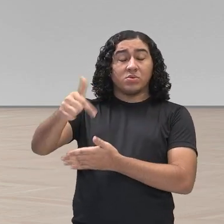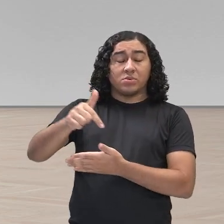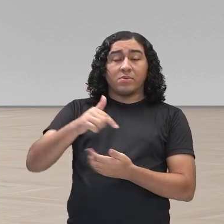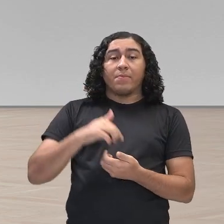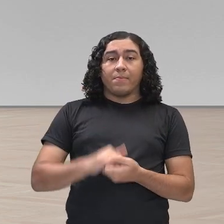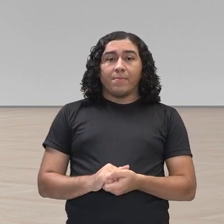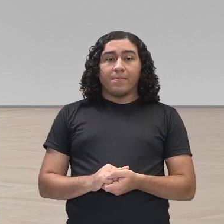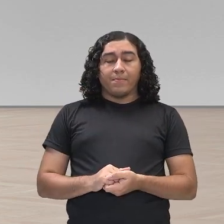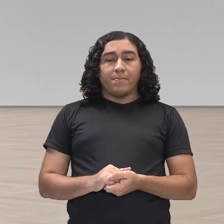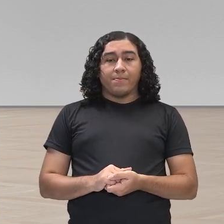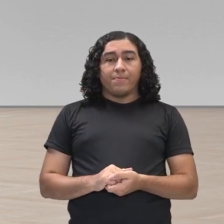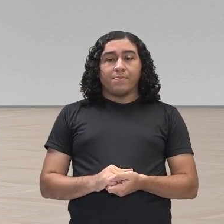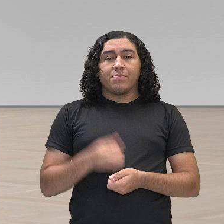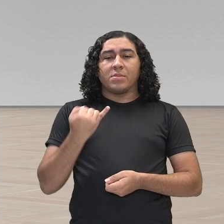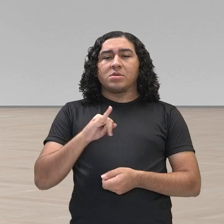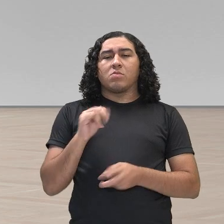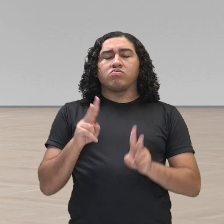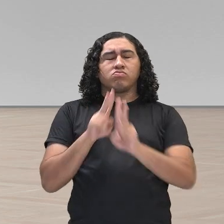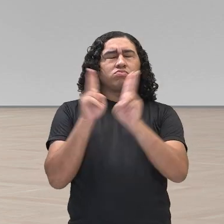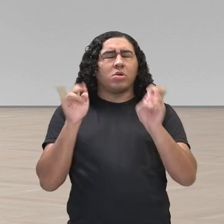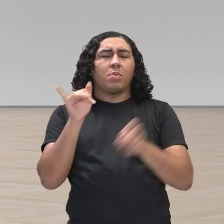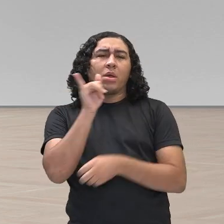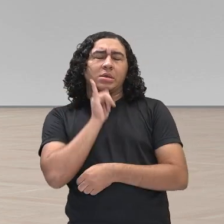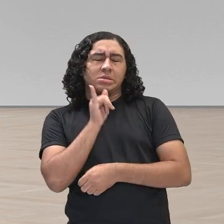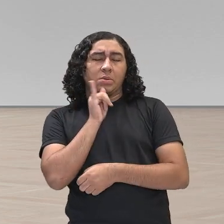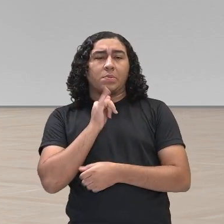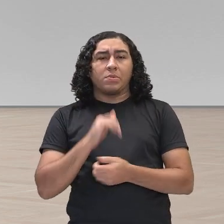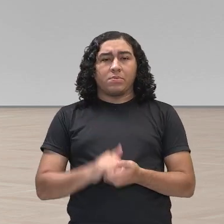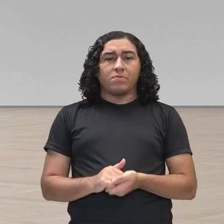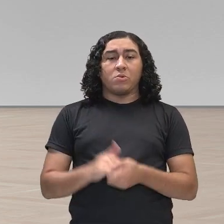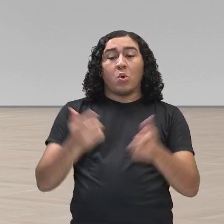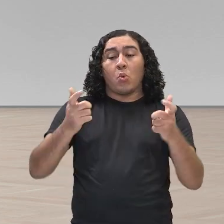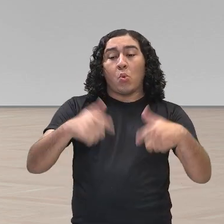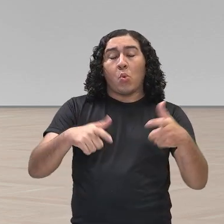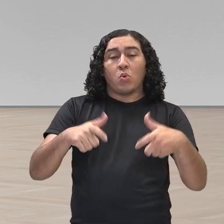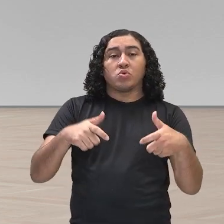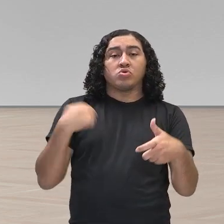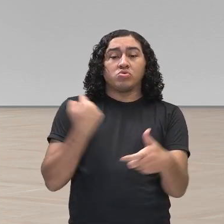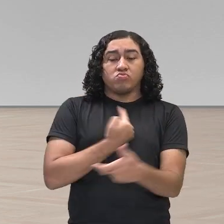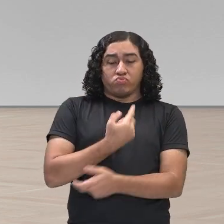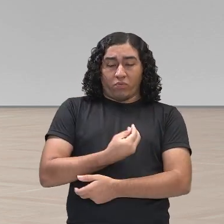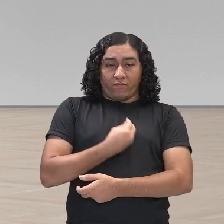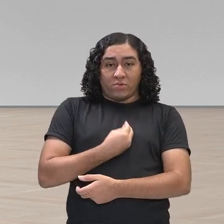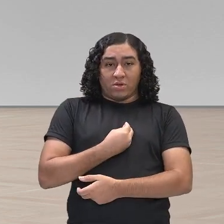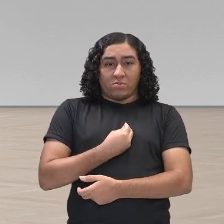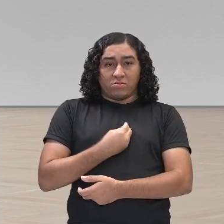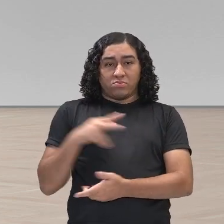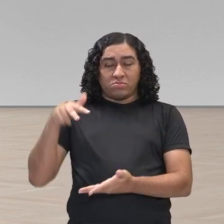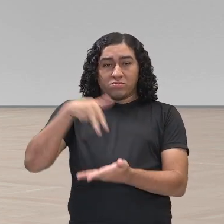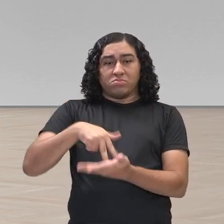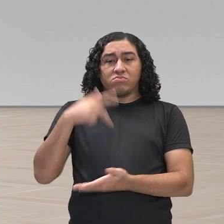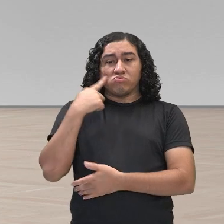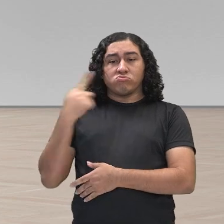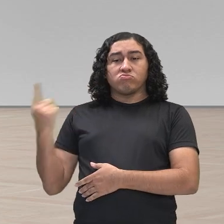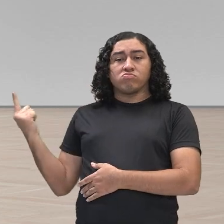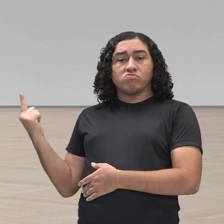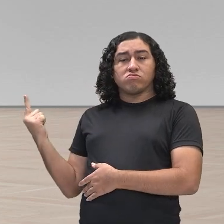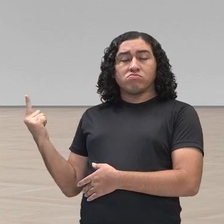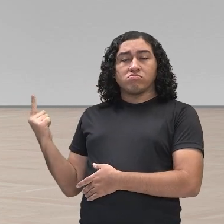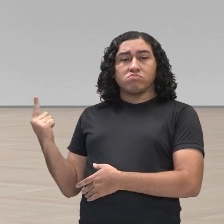perspectivas. Quando falamos, por exemplo, de onde estamos, aqui eu tenho uma